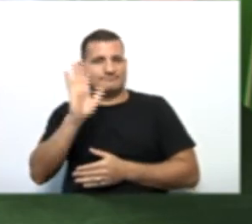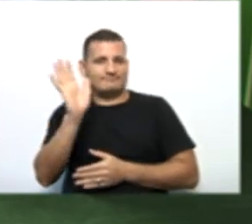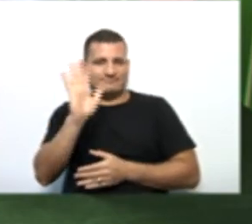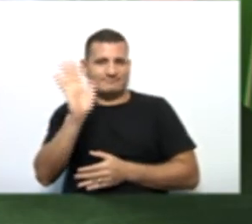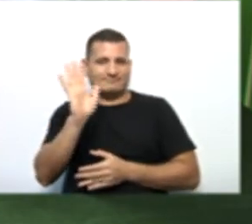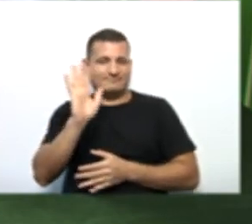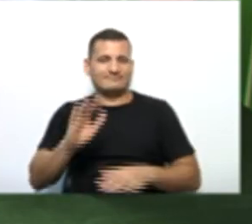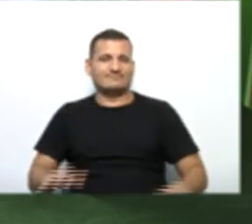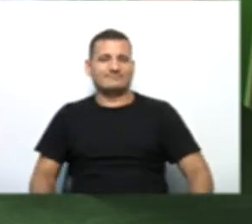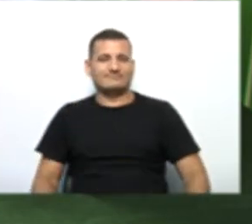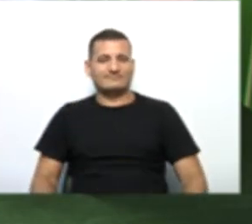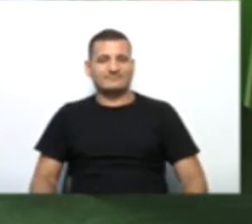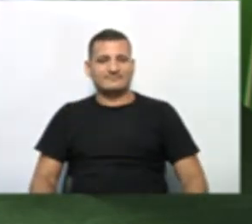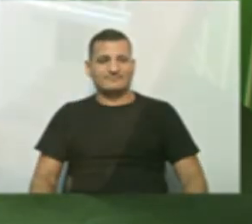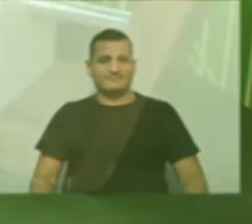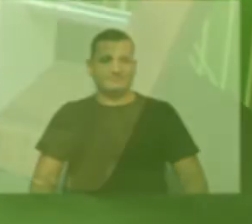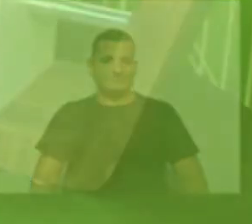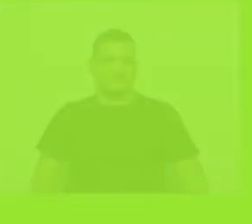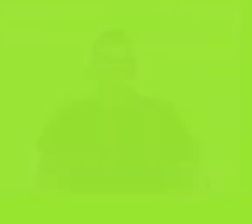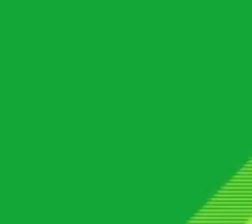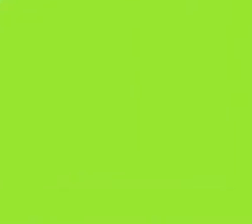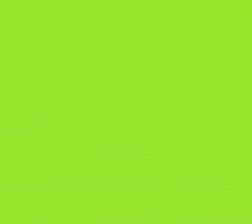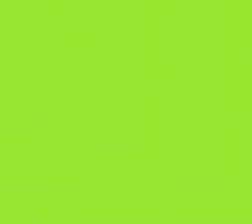aula. Tchau!